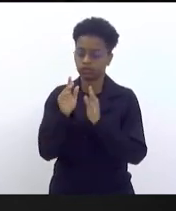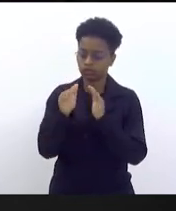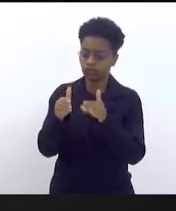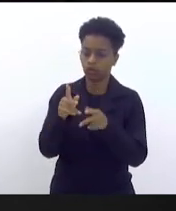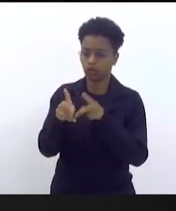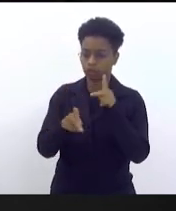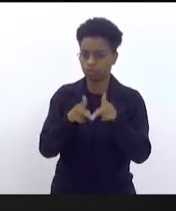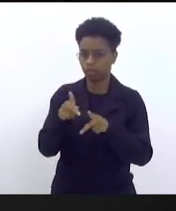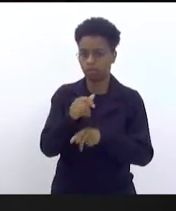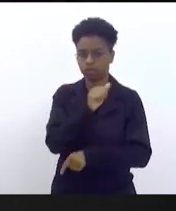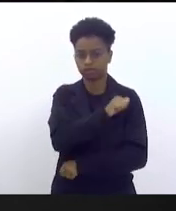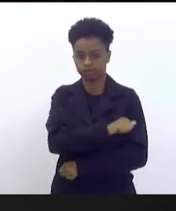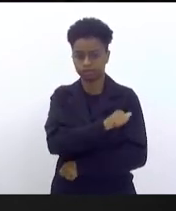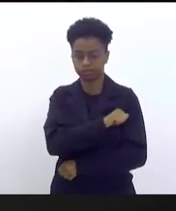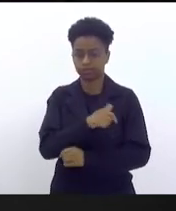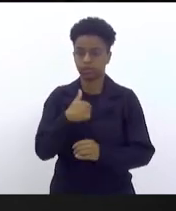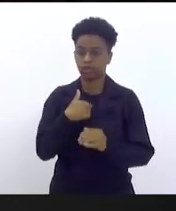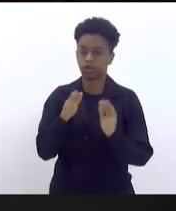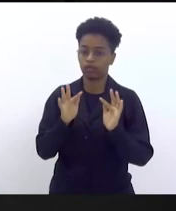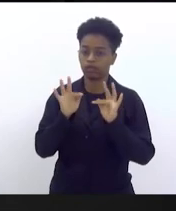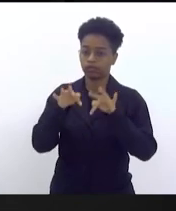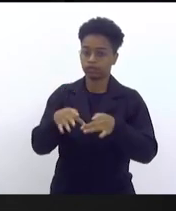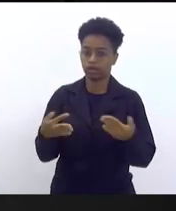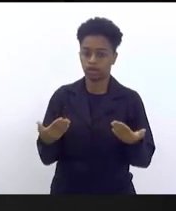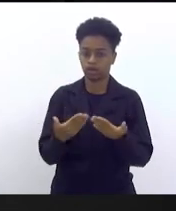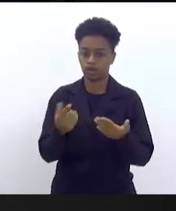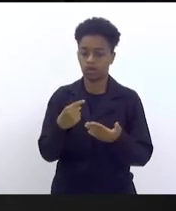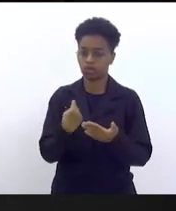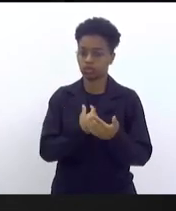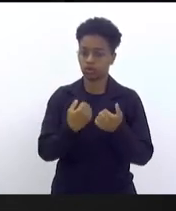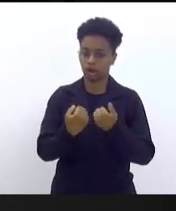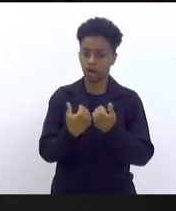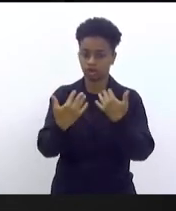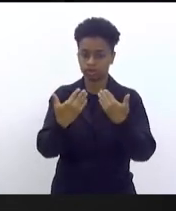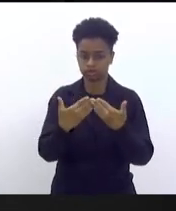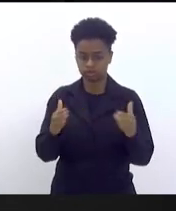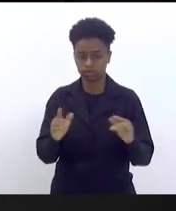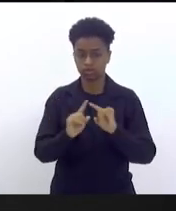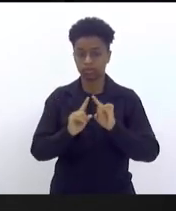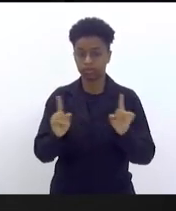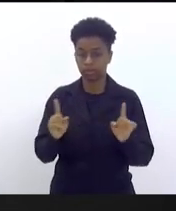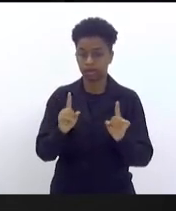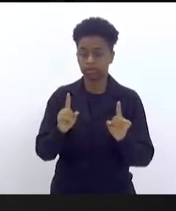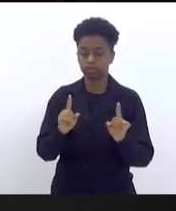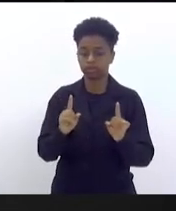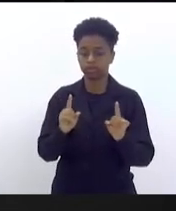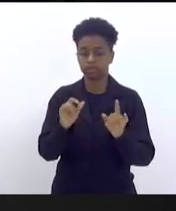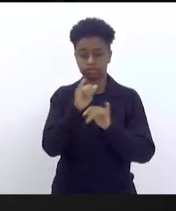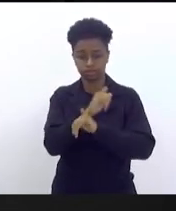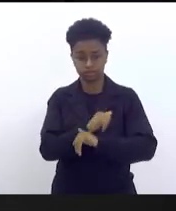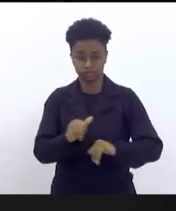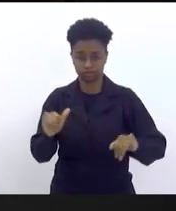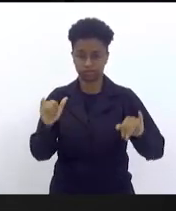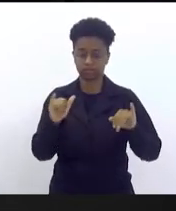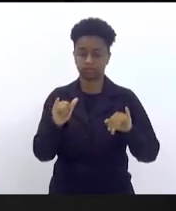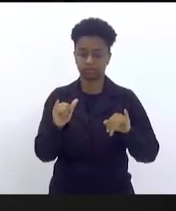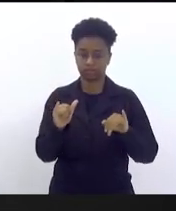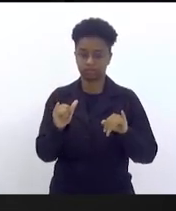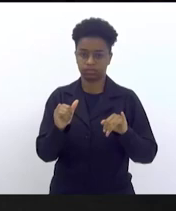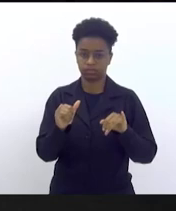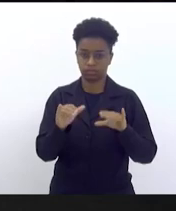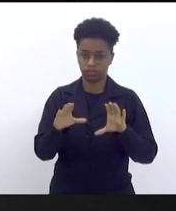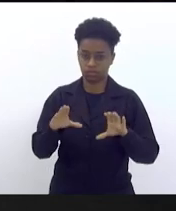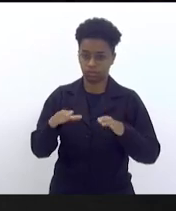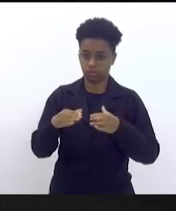Fluminense eu vou encerrando a nossa audiência pública mas reiterando que a